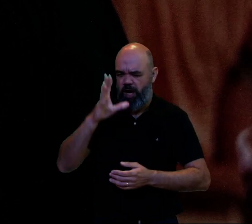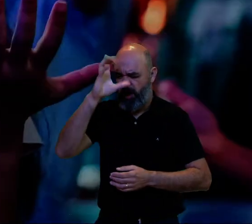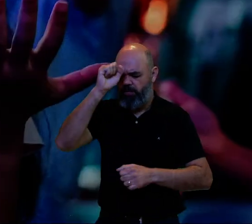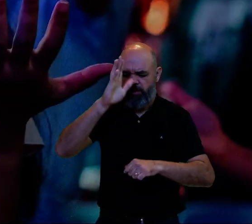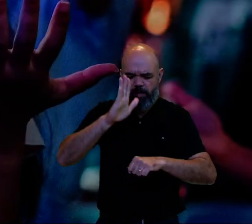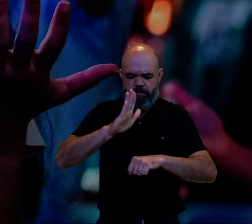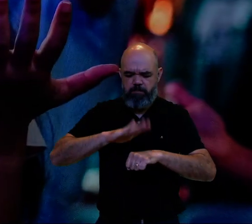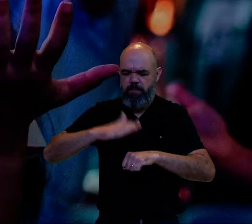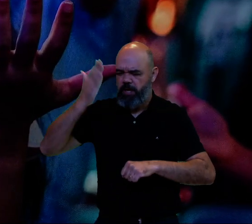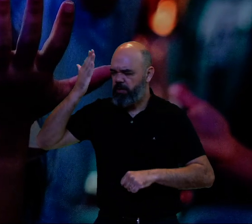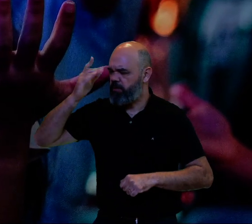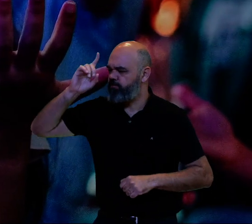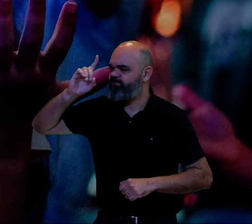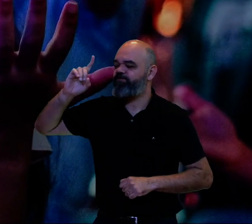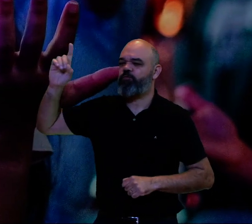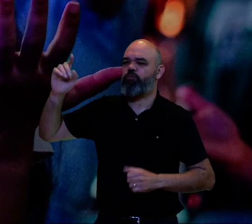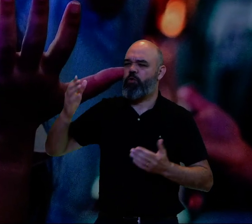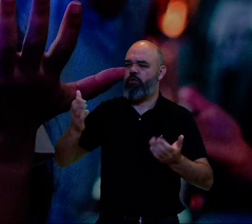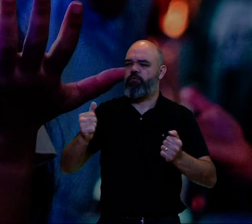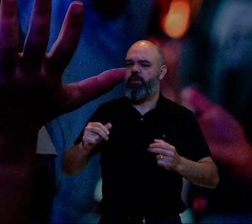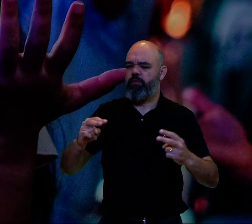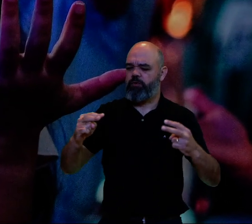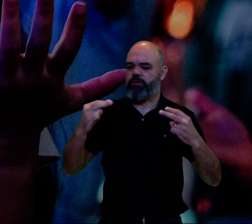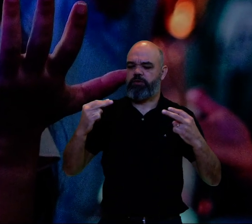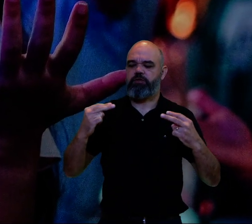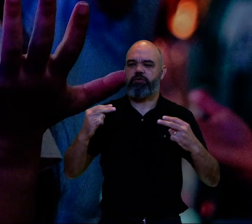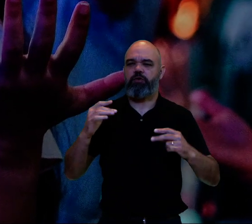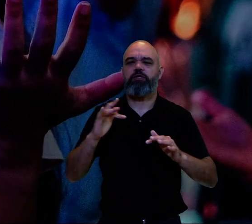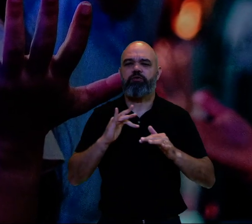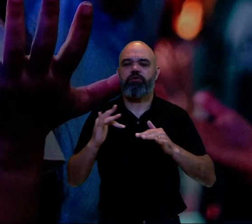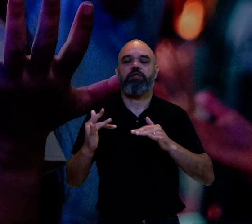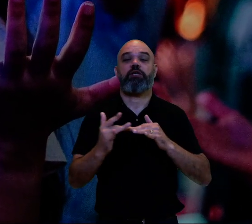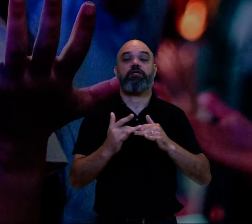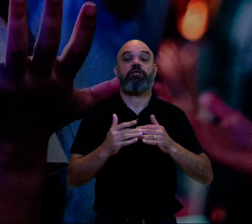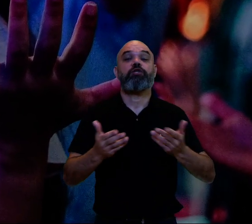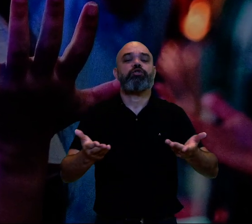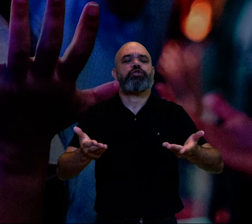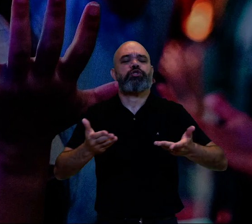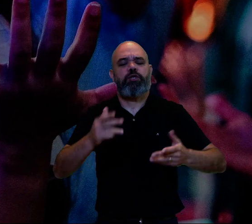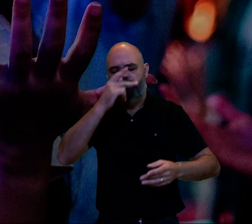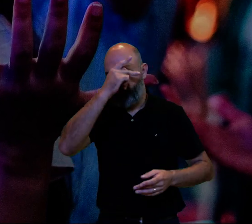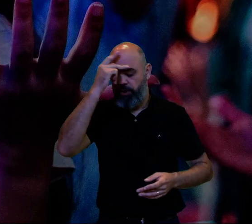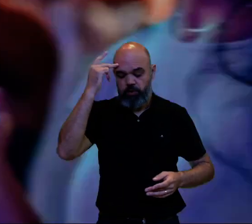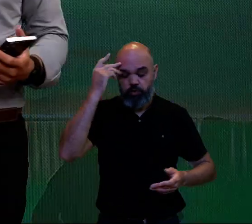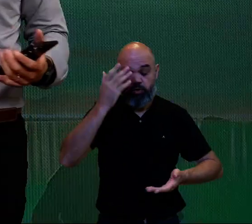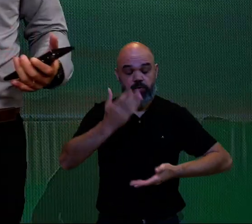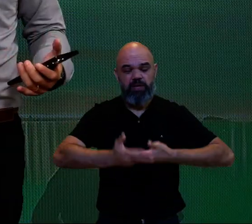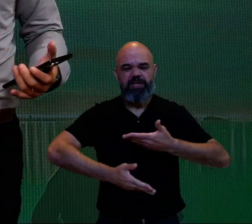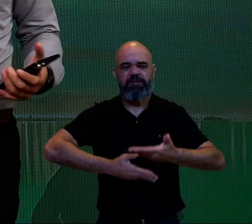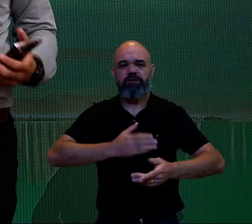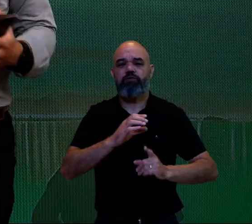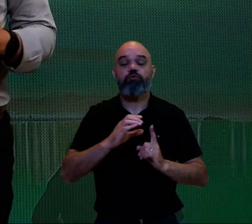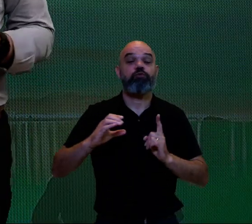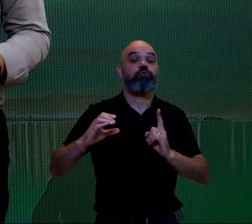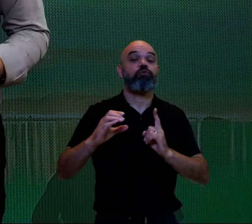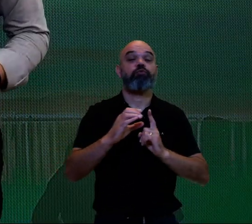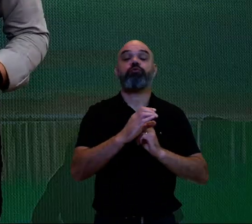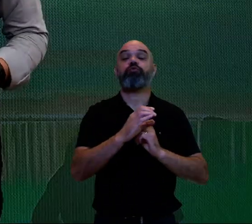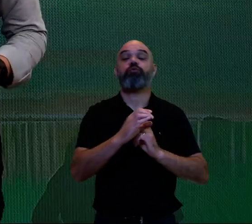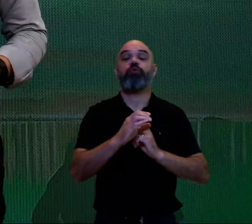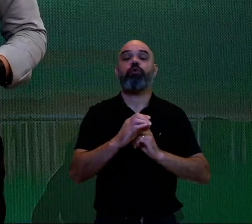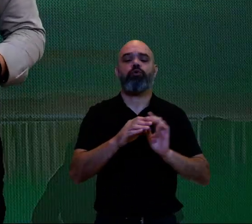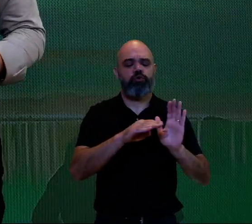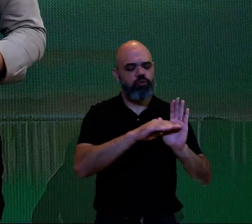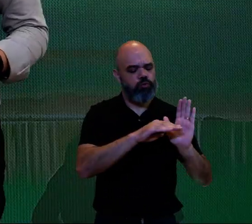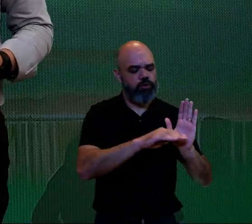da presença de Deus. Fica ligado nas nossas redes sociais, convide as pessoas para participarem dos cultos, das programações, aqui no